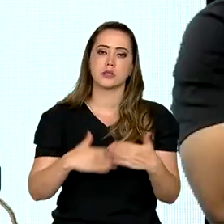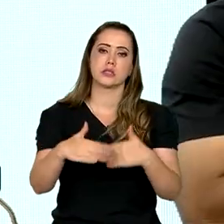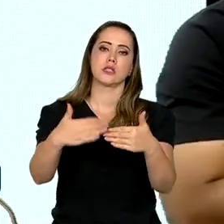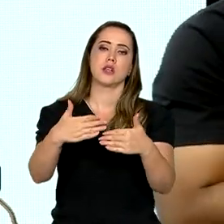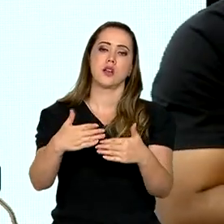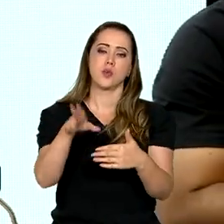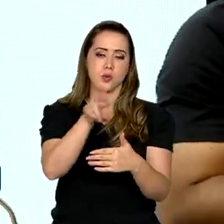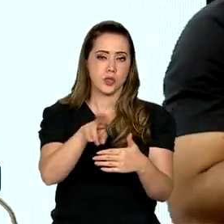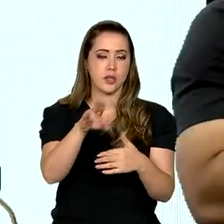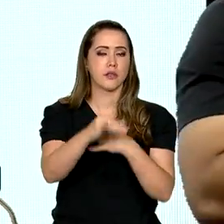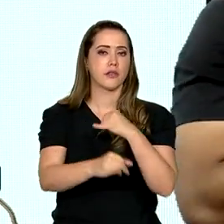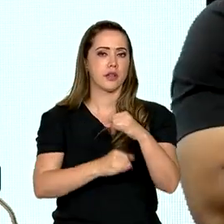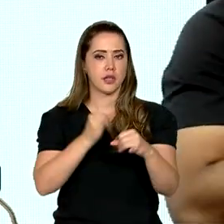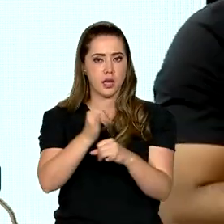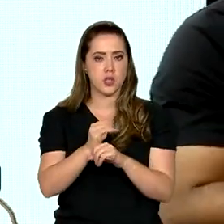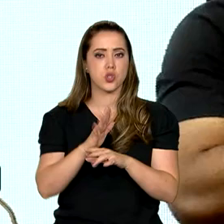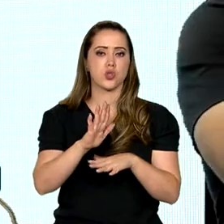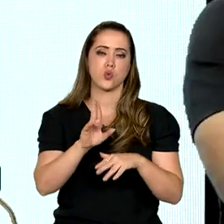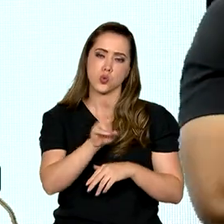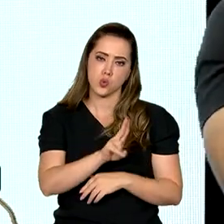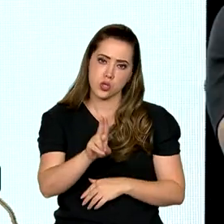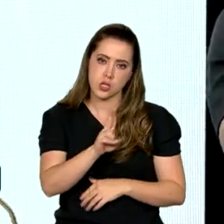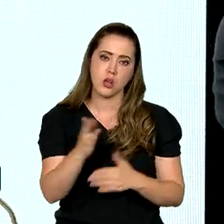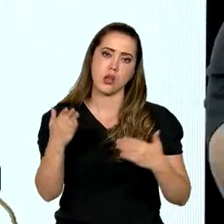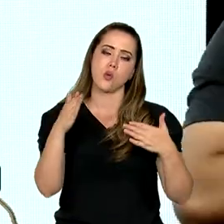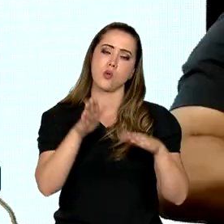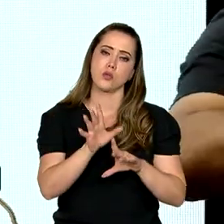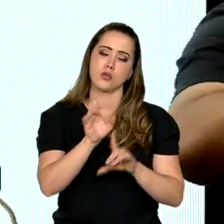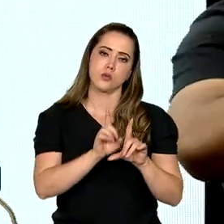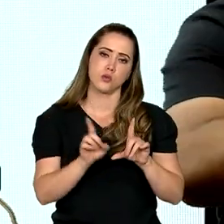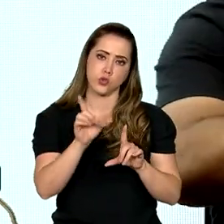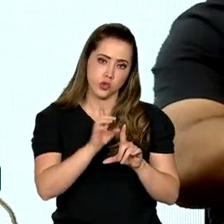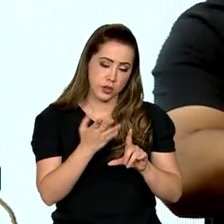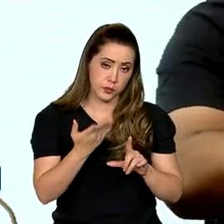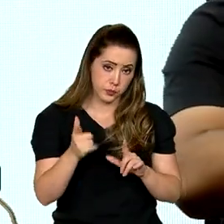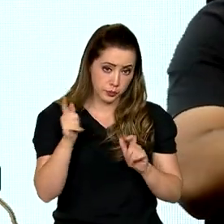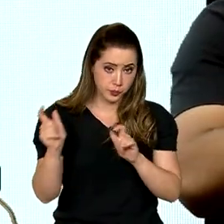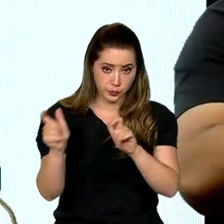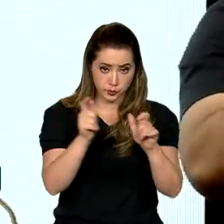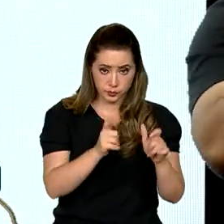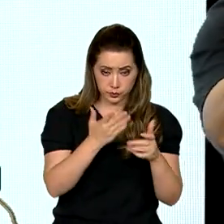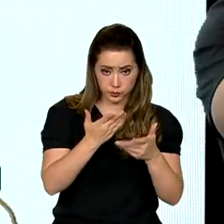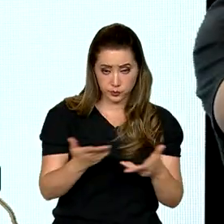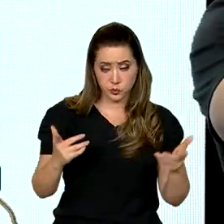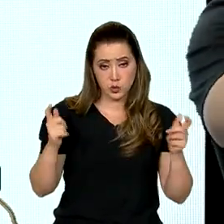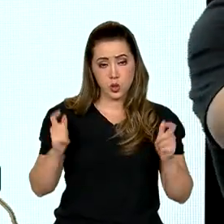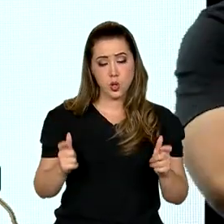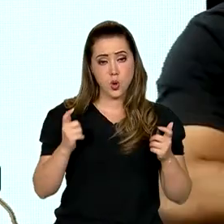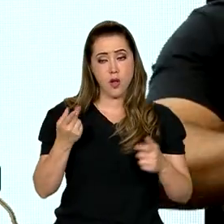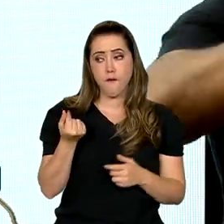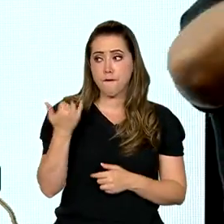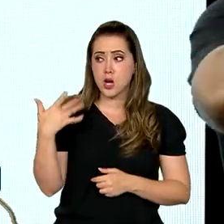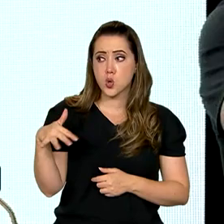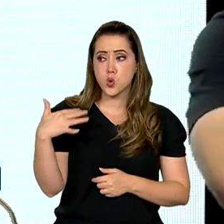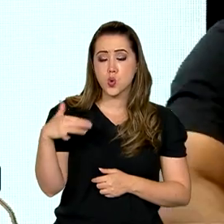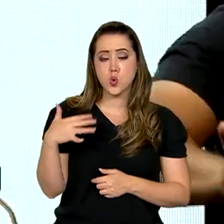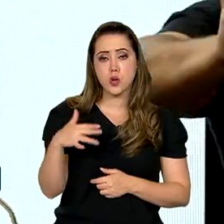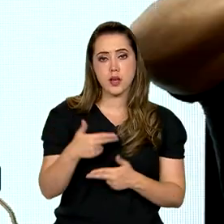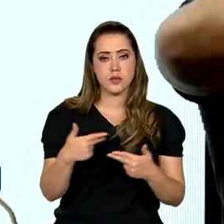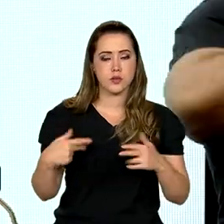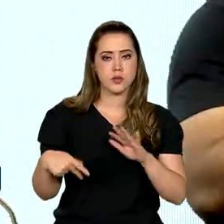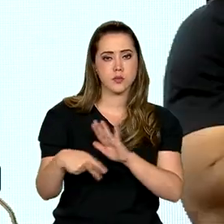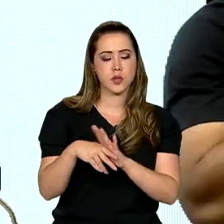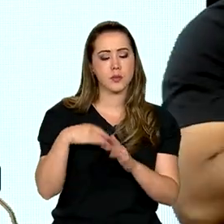com a conectividade, avançar com a inclusão digital para essas regiões onde é muito caro chegar a essa